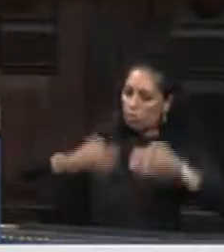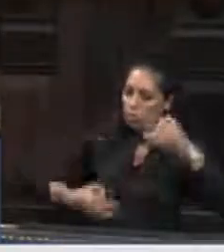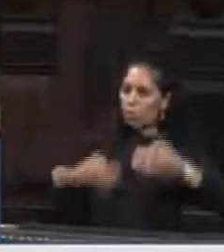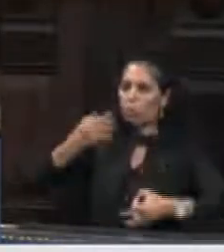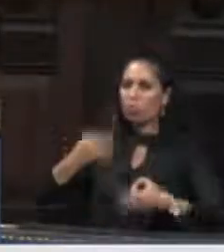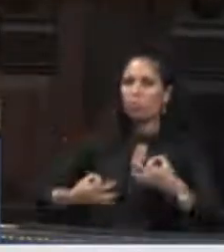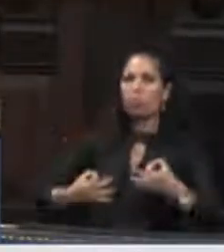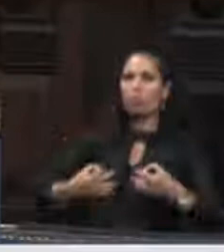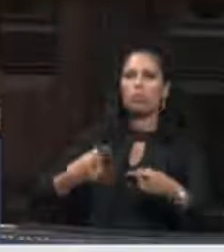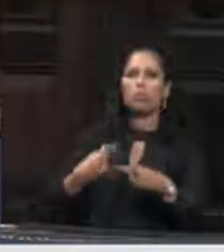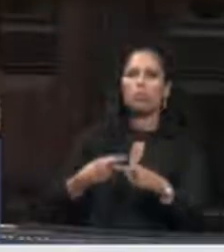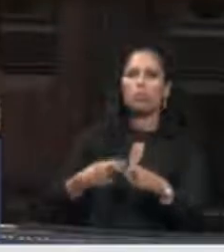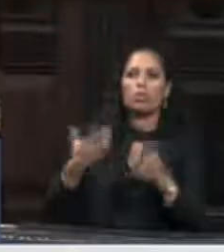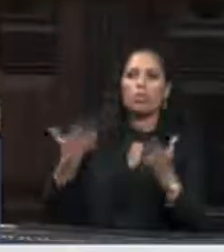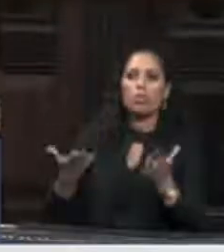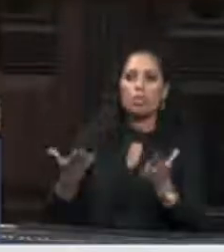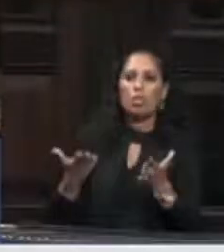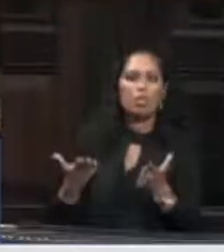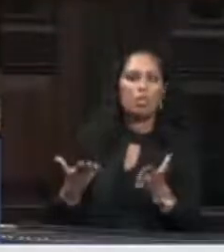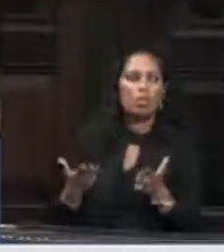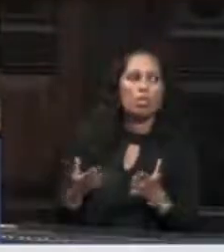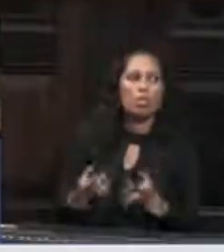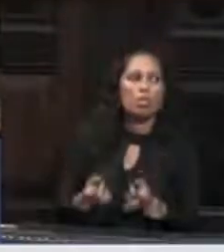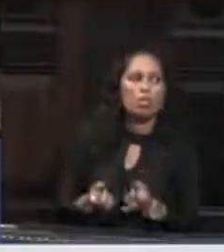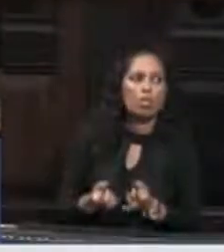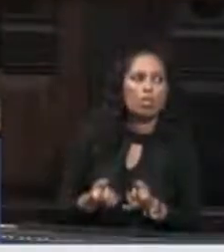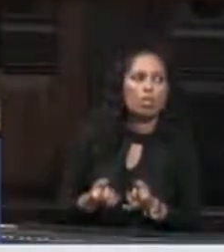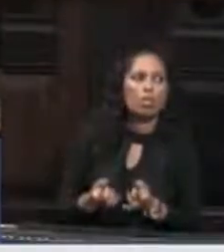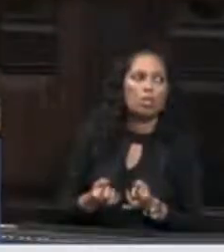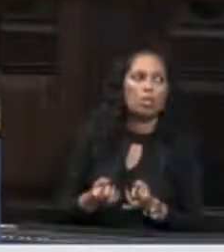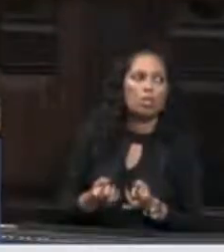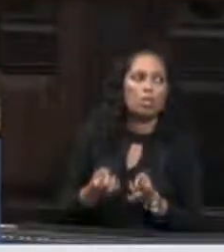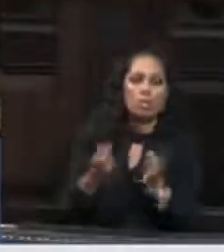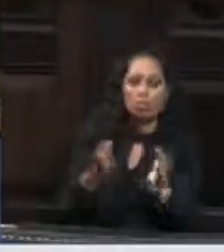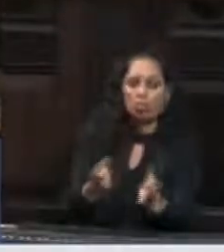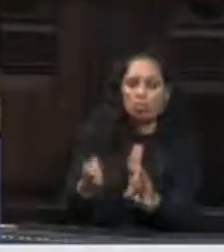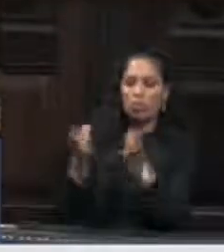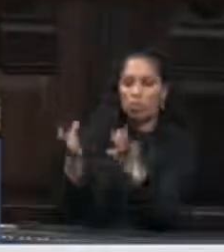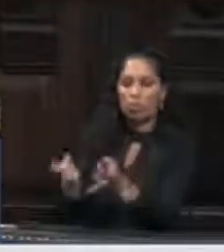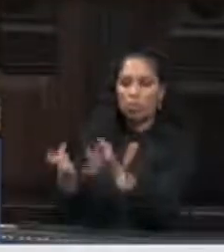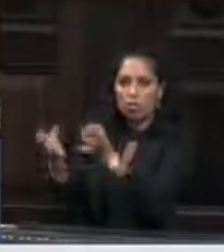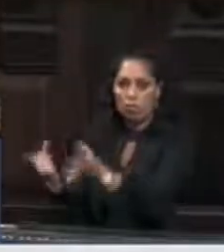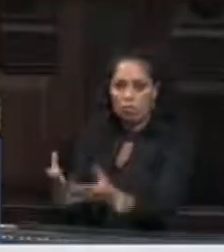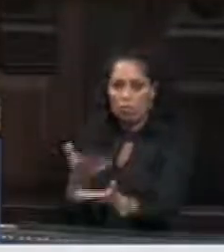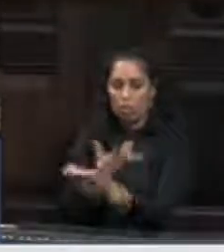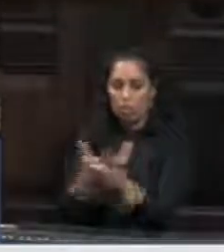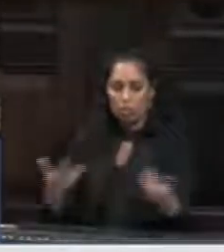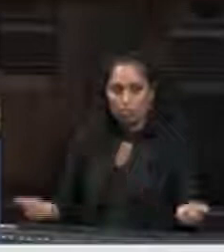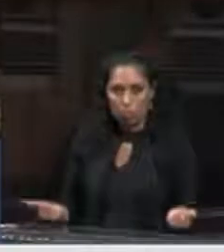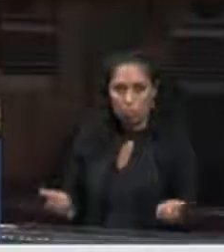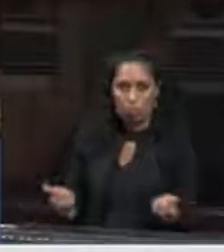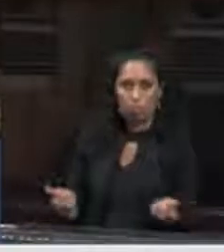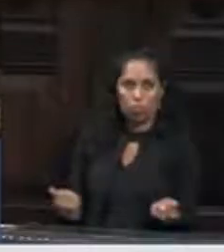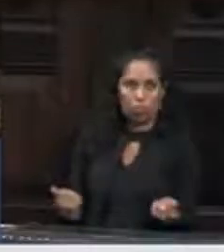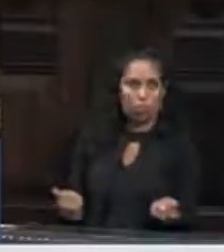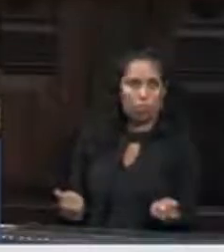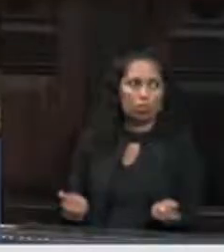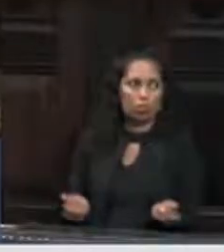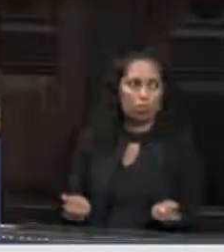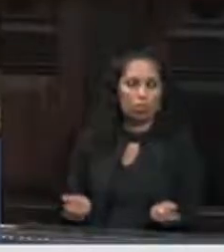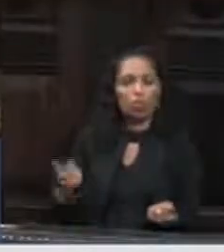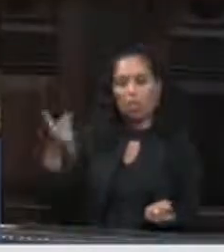pretendia legislar sobre matéria que precisa ser legislada de forma concorrente pelo Poder Executivo e pelo Poder Judiciário. É o